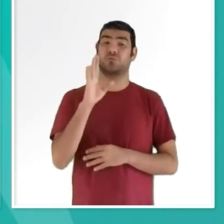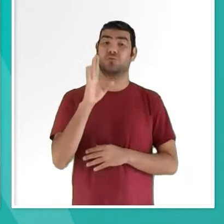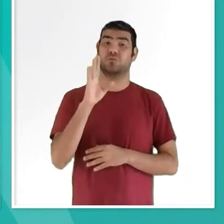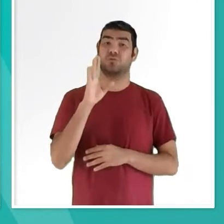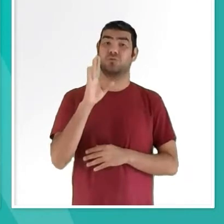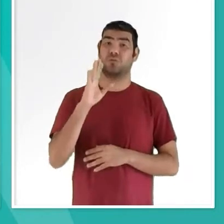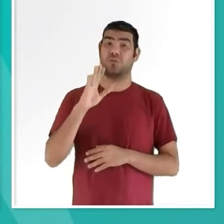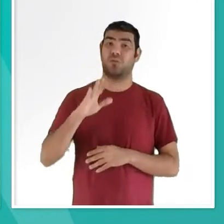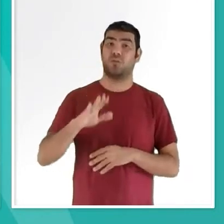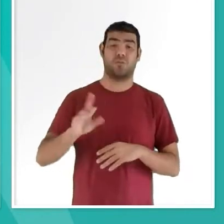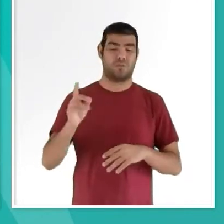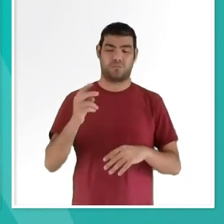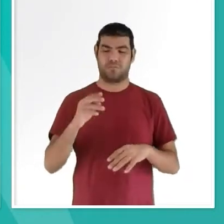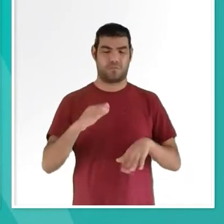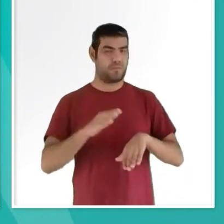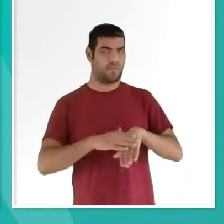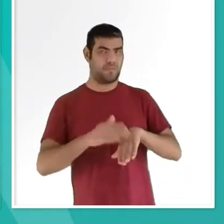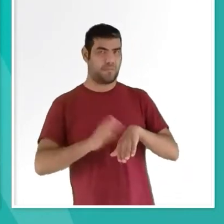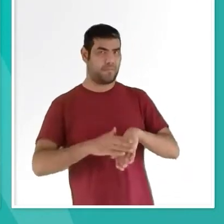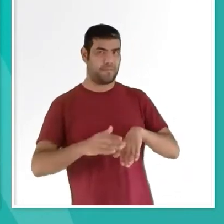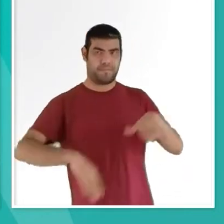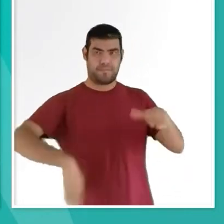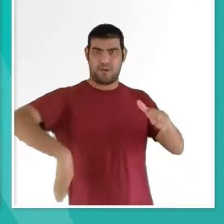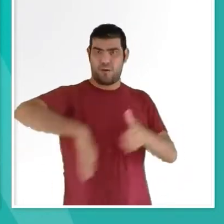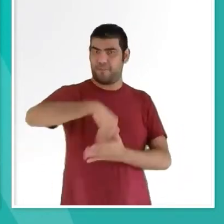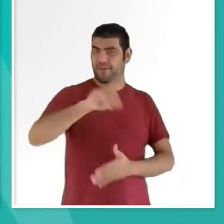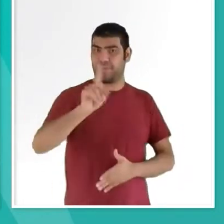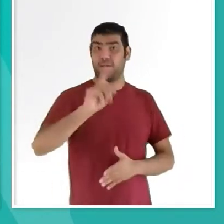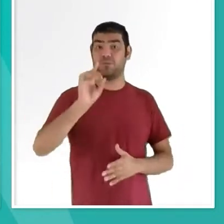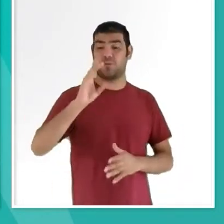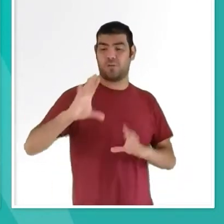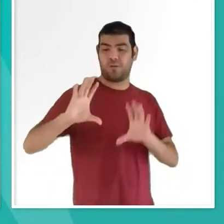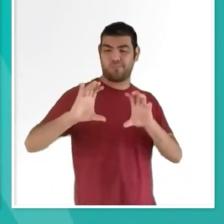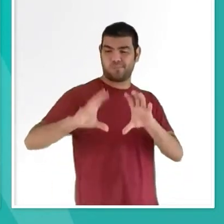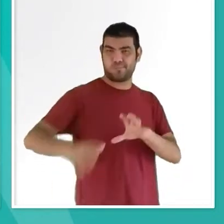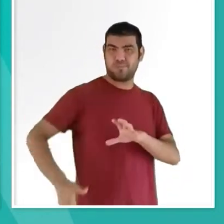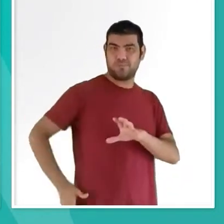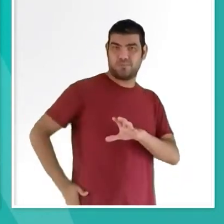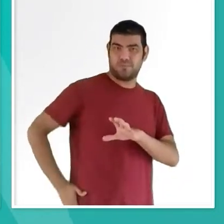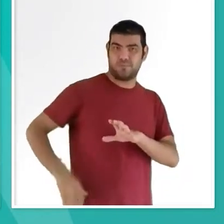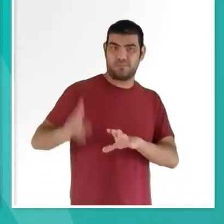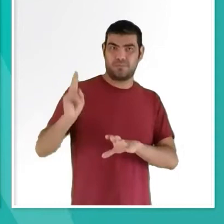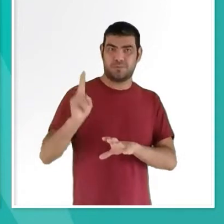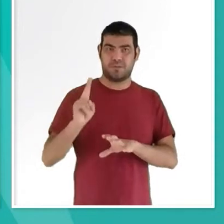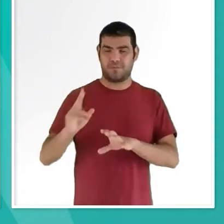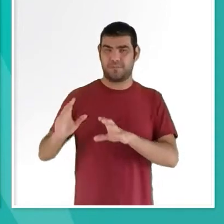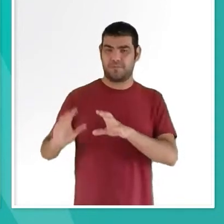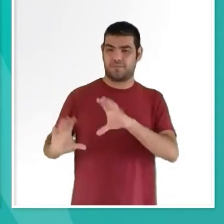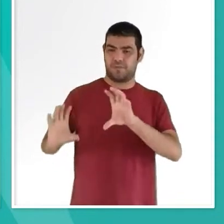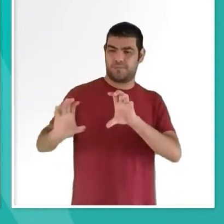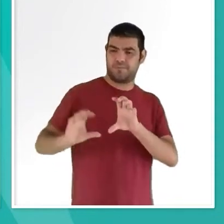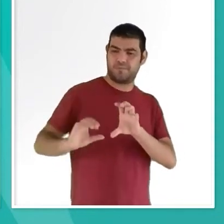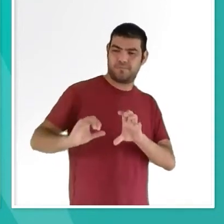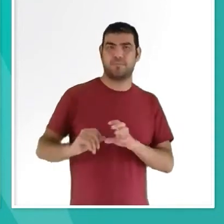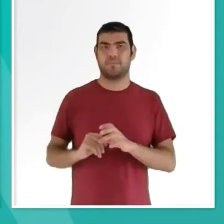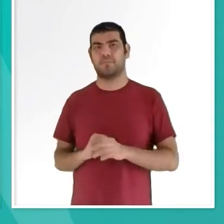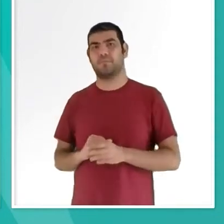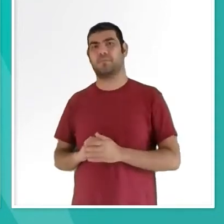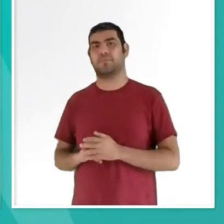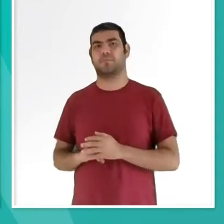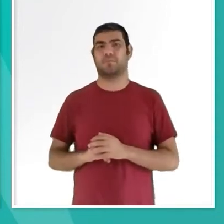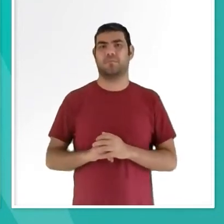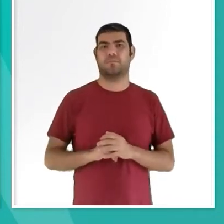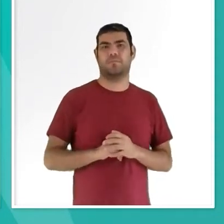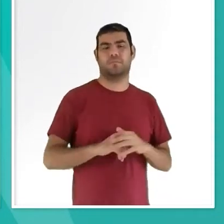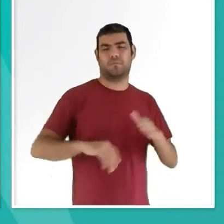a bola com o quadril. Então o tempo todo era jogado com o quadril, dando uma quadrilzada mesmo